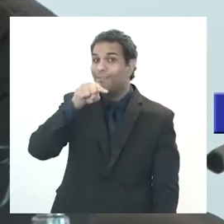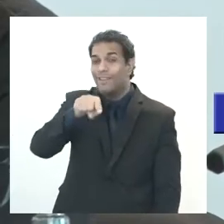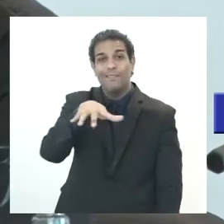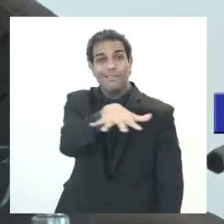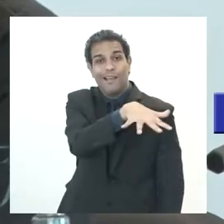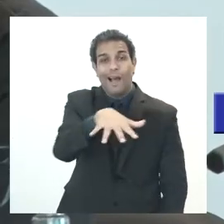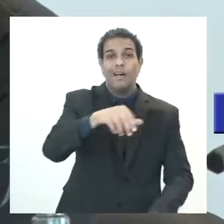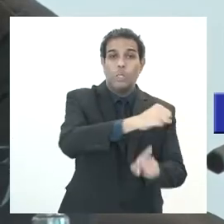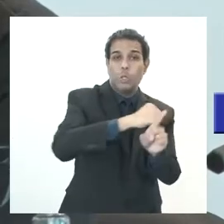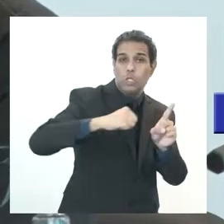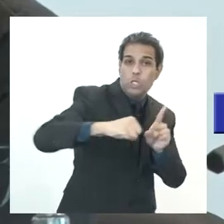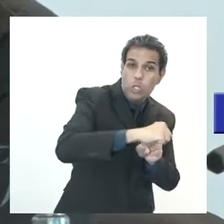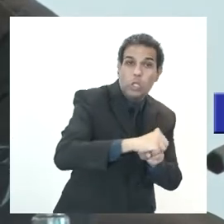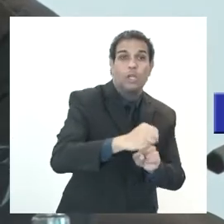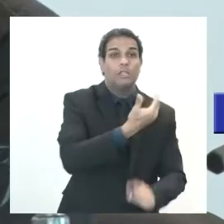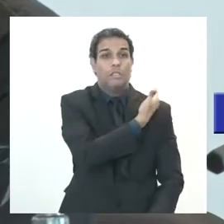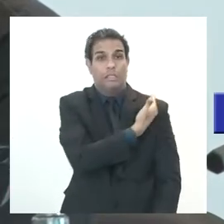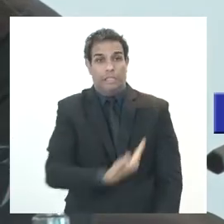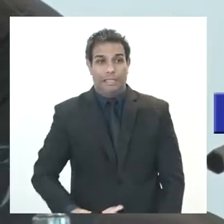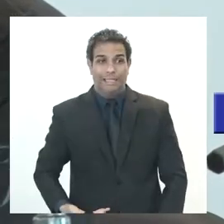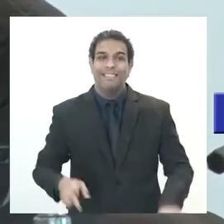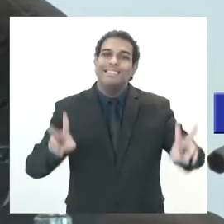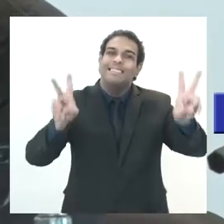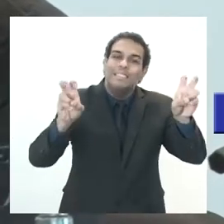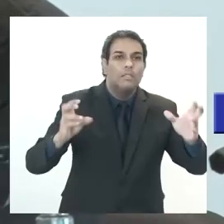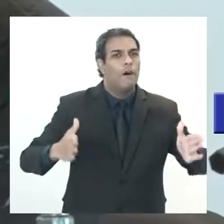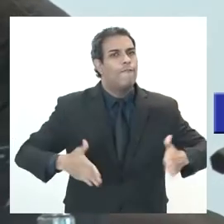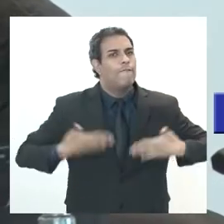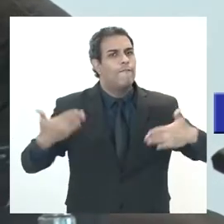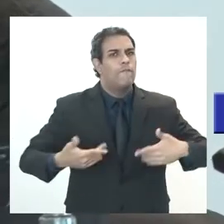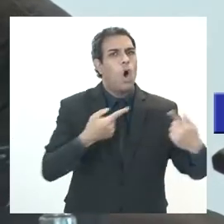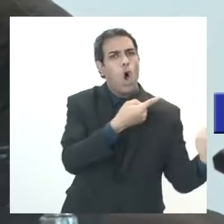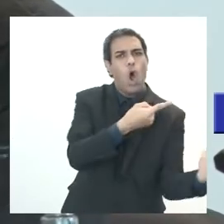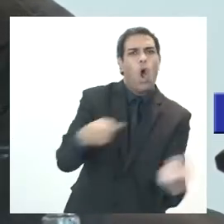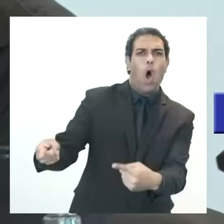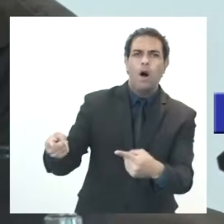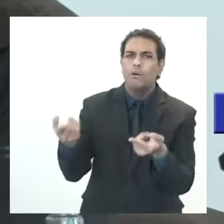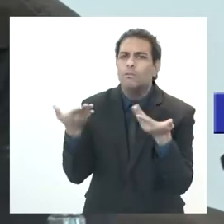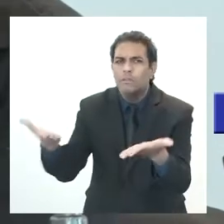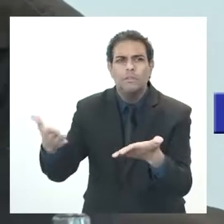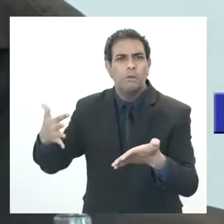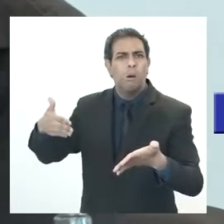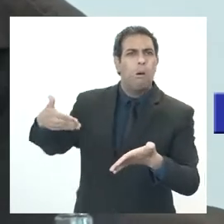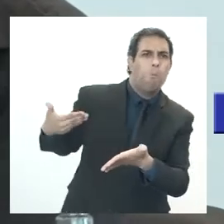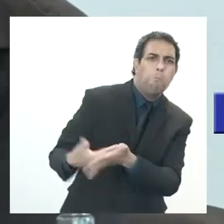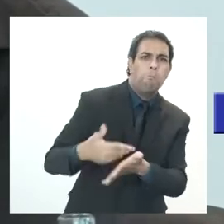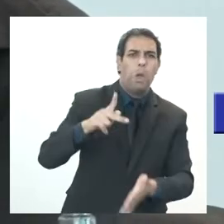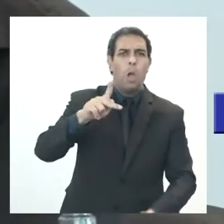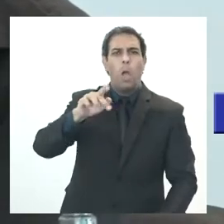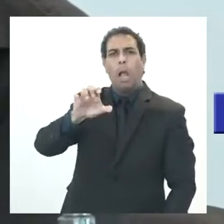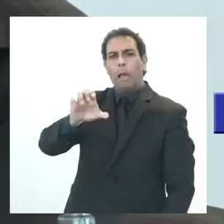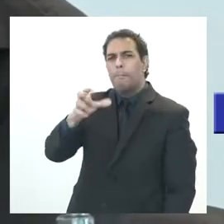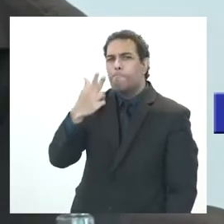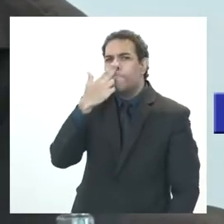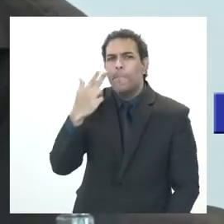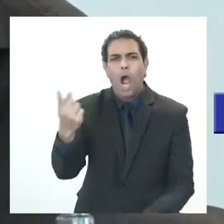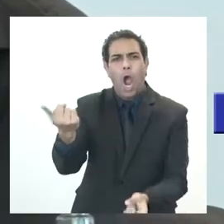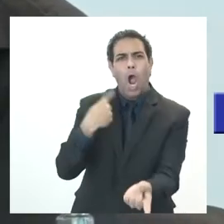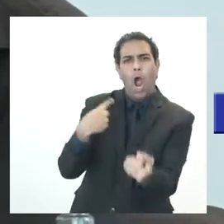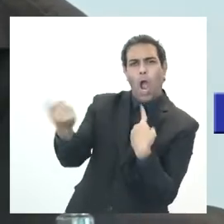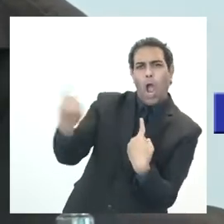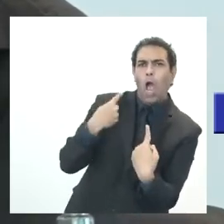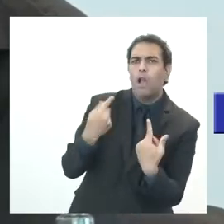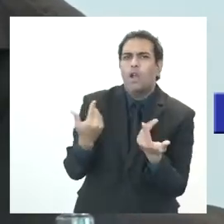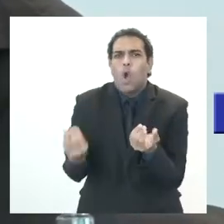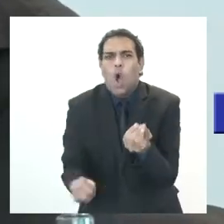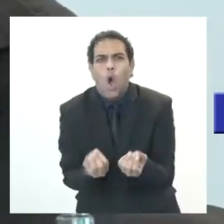Social né Estrada da Felicidade contra e estão tentando nos impor e vem levando